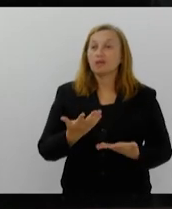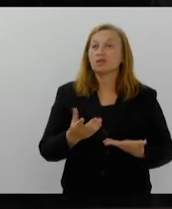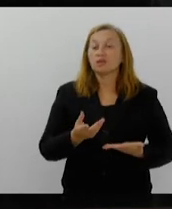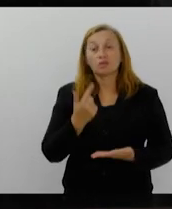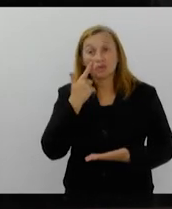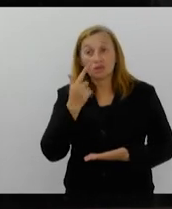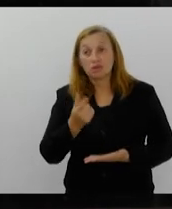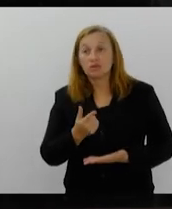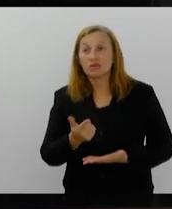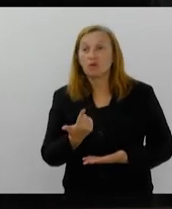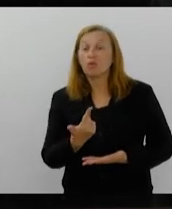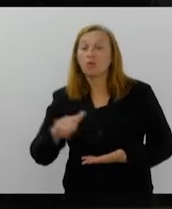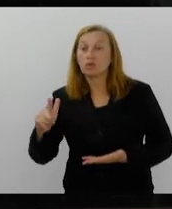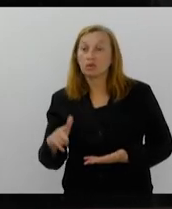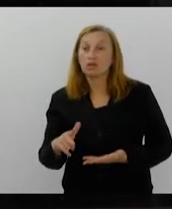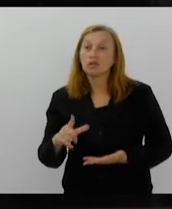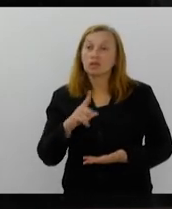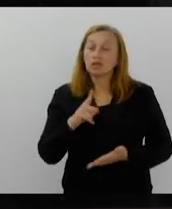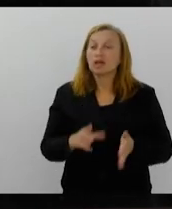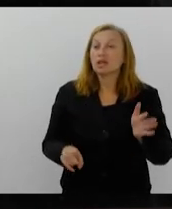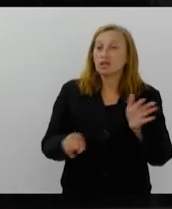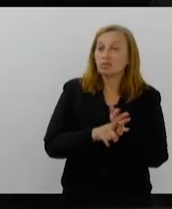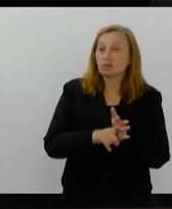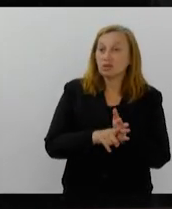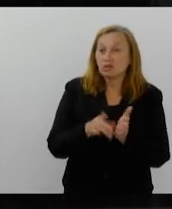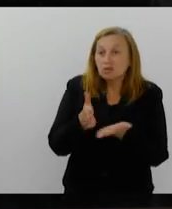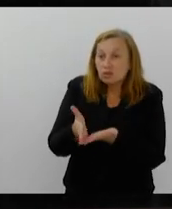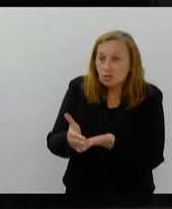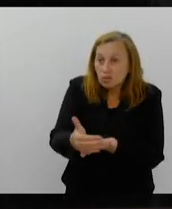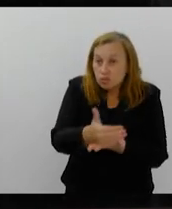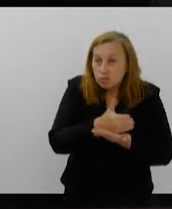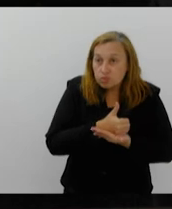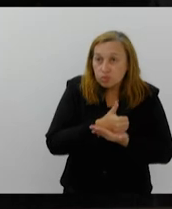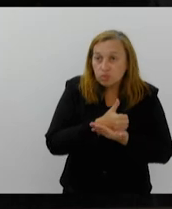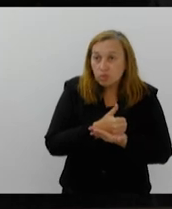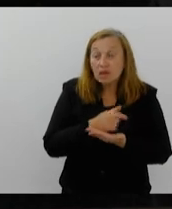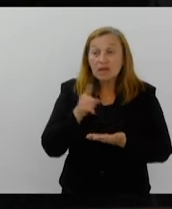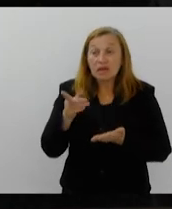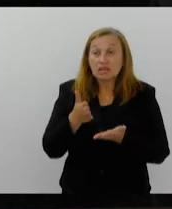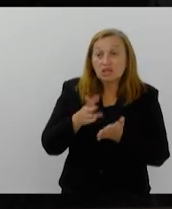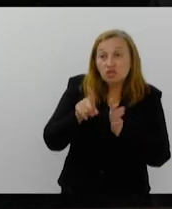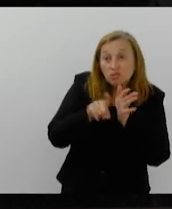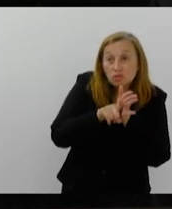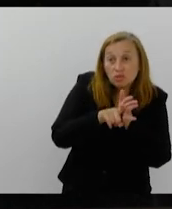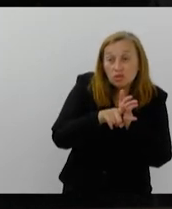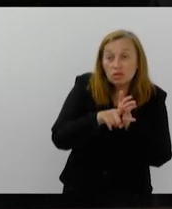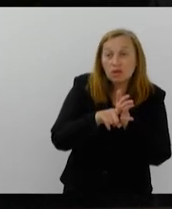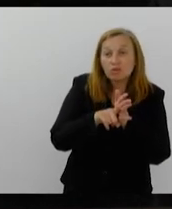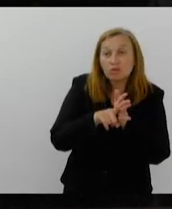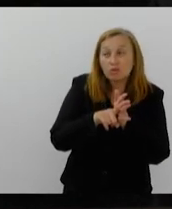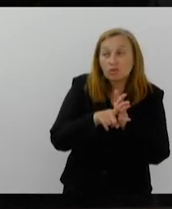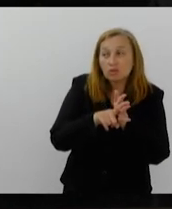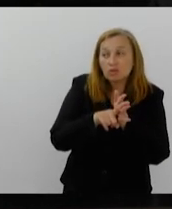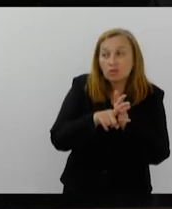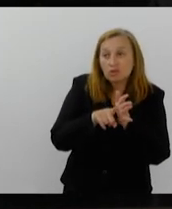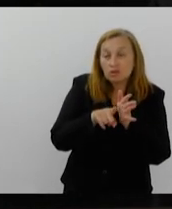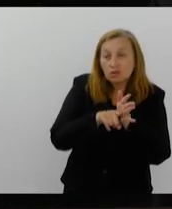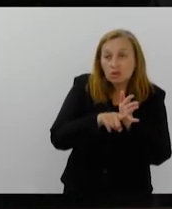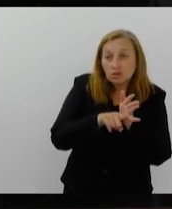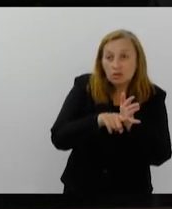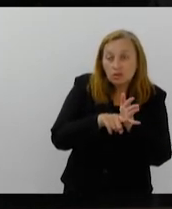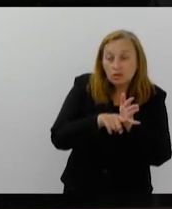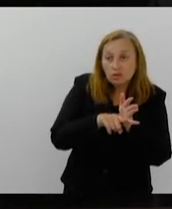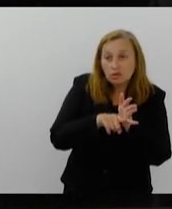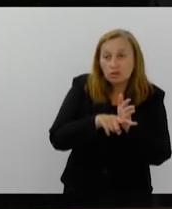demais receitas, você tem uma redução de arrecadação, e essa redução se dá, sobretudo, por renúncias